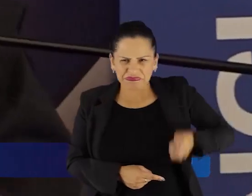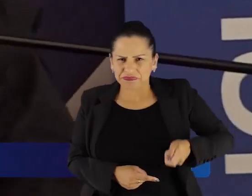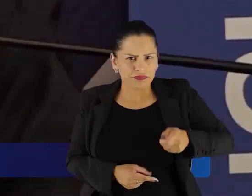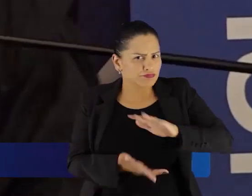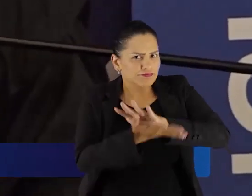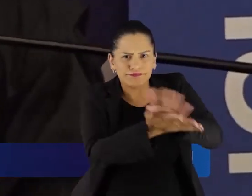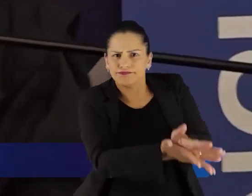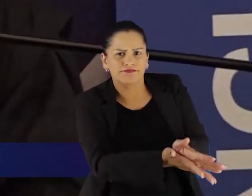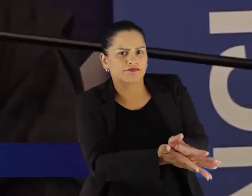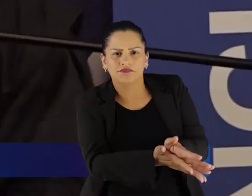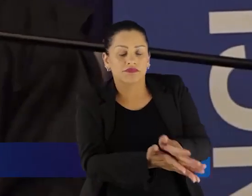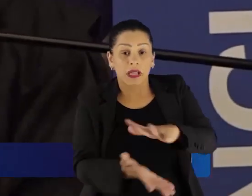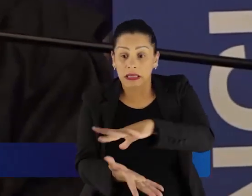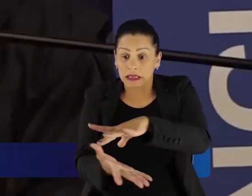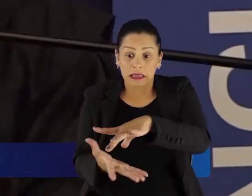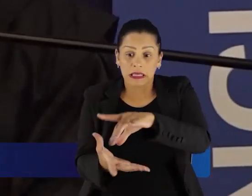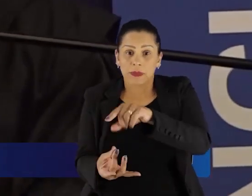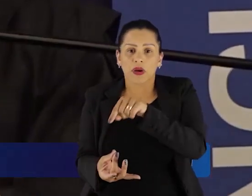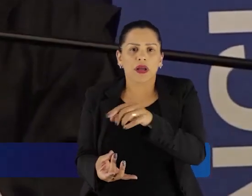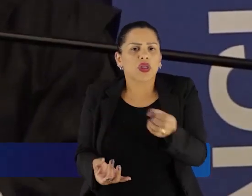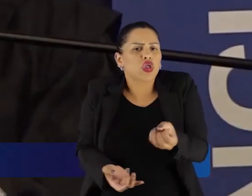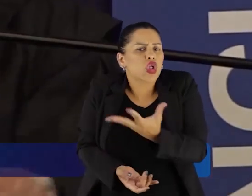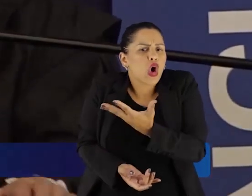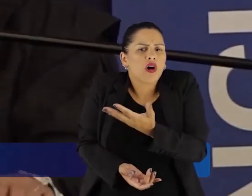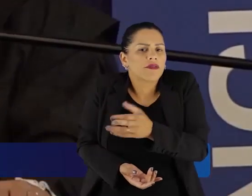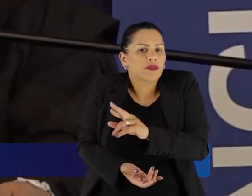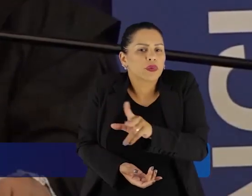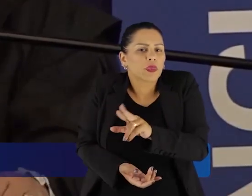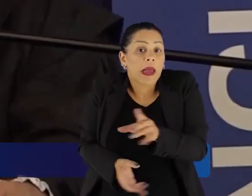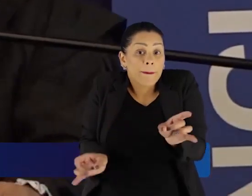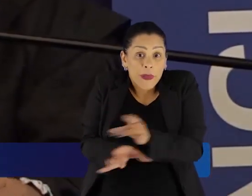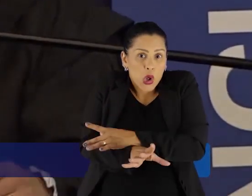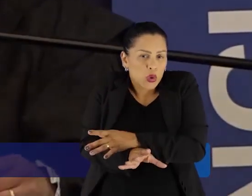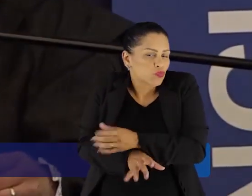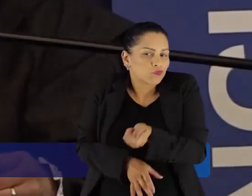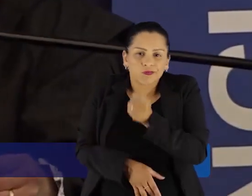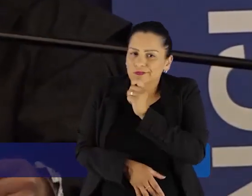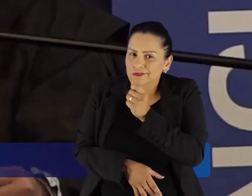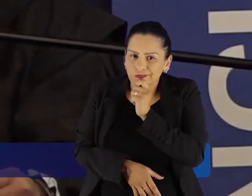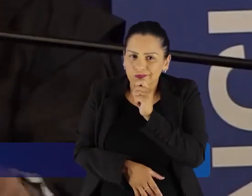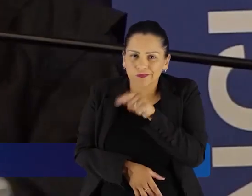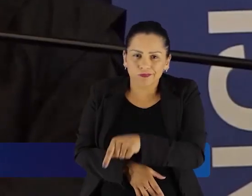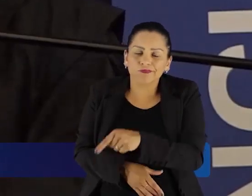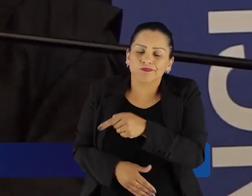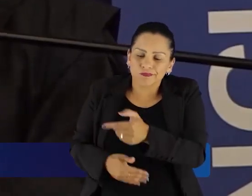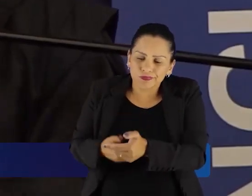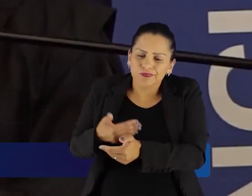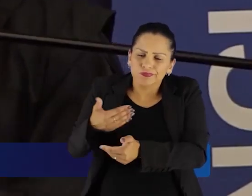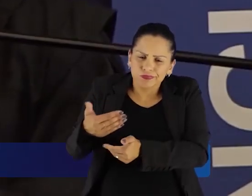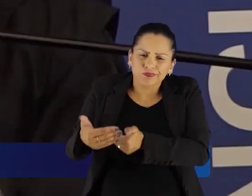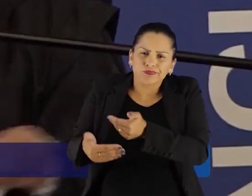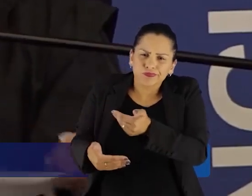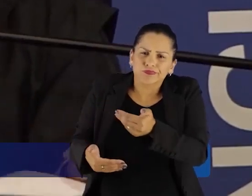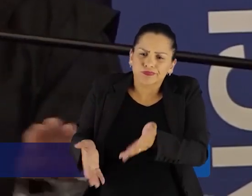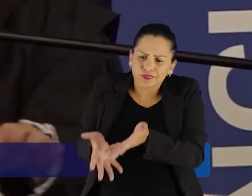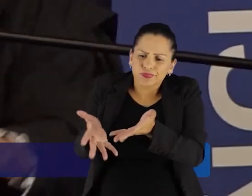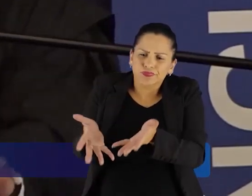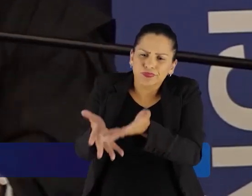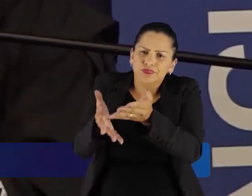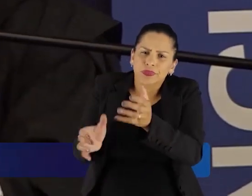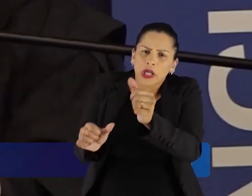a democracia não é um produto novo pronto e acabado é um sistema que se constrói e se renova